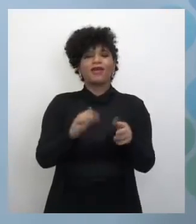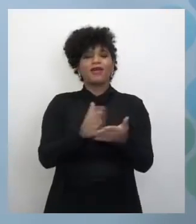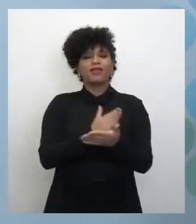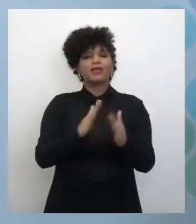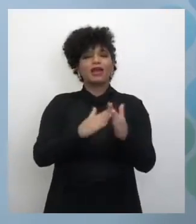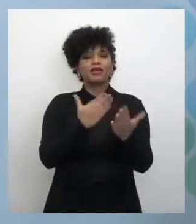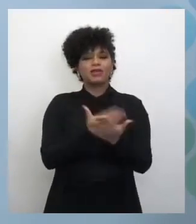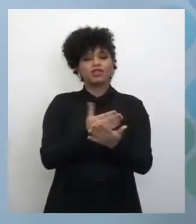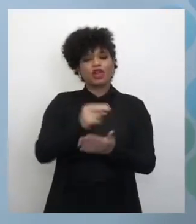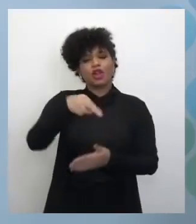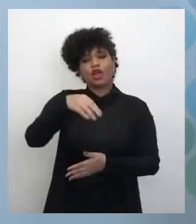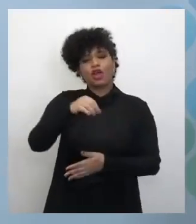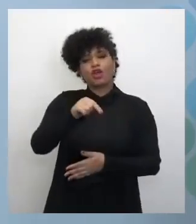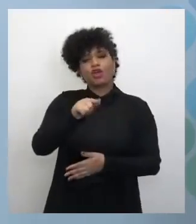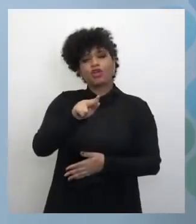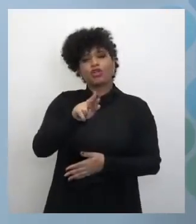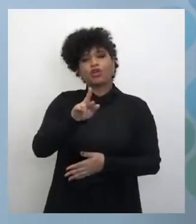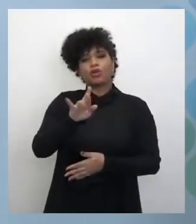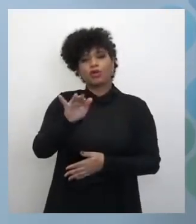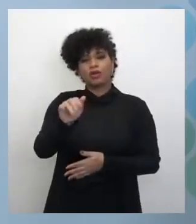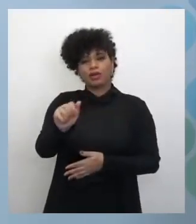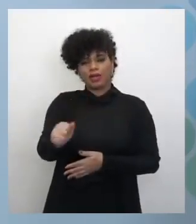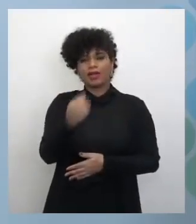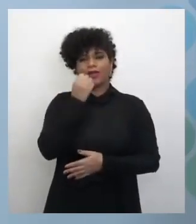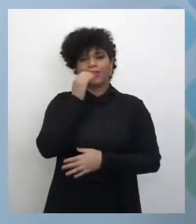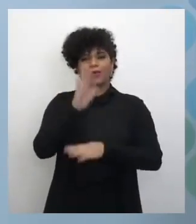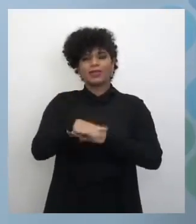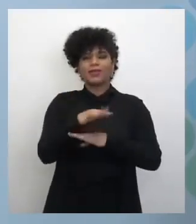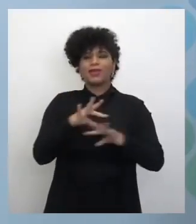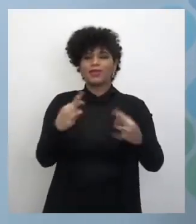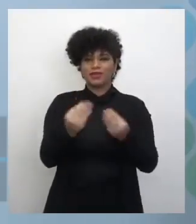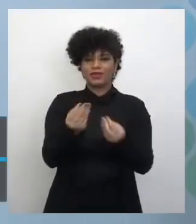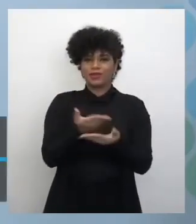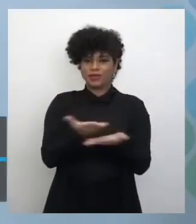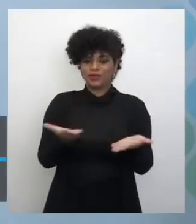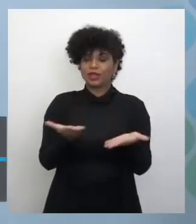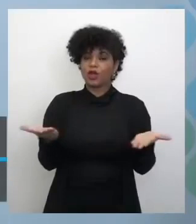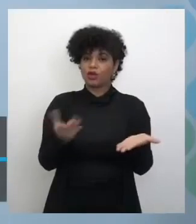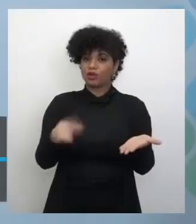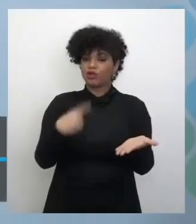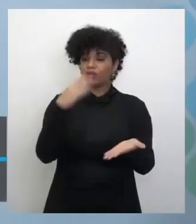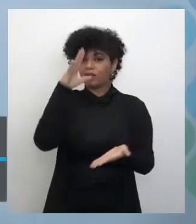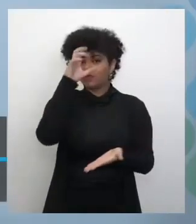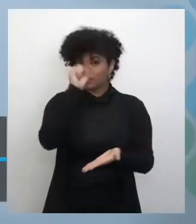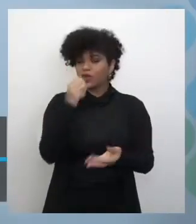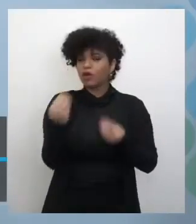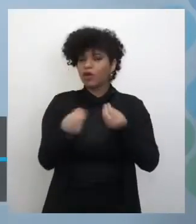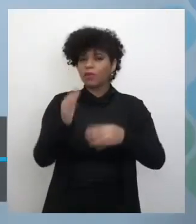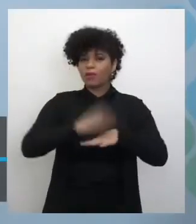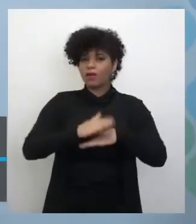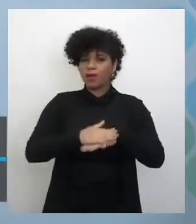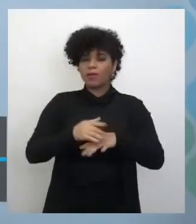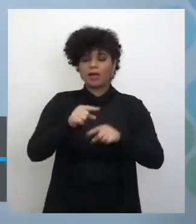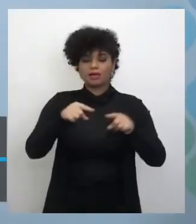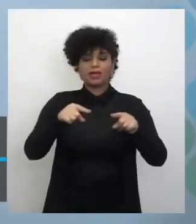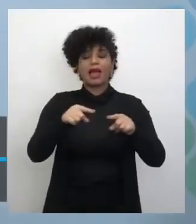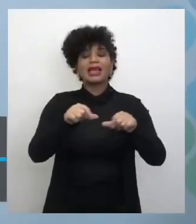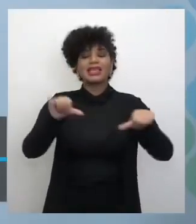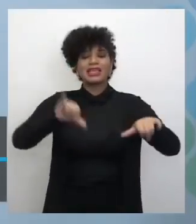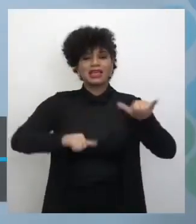Souza. Uma boa tarde aí a todos vocês, né? E aí nós vamos aprender hoje, então, a praticar a química de uma